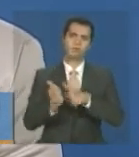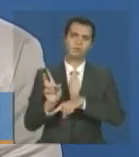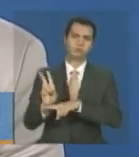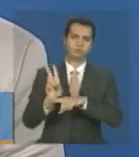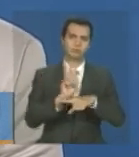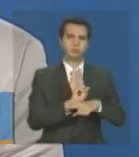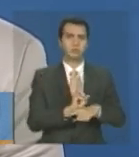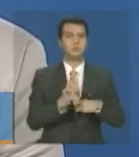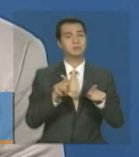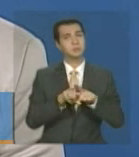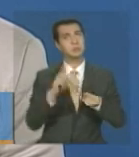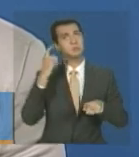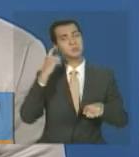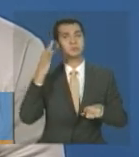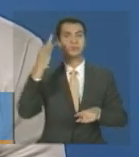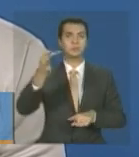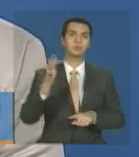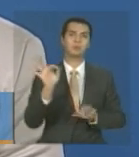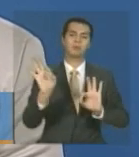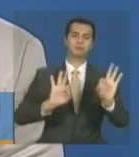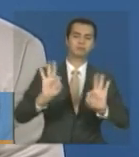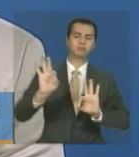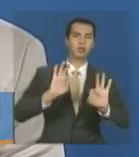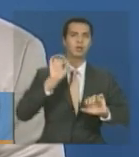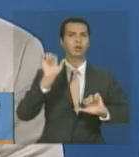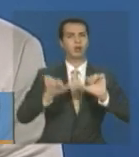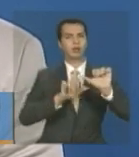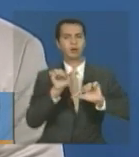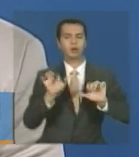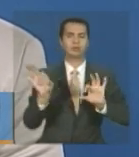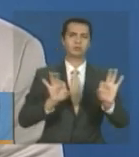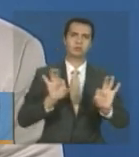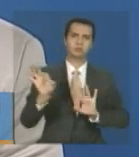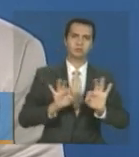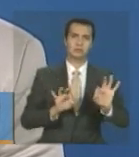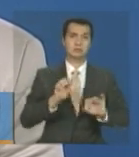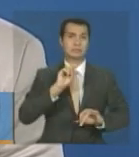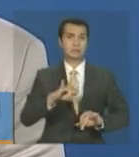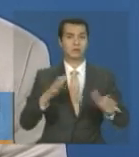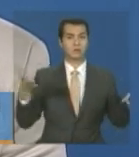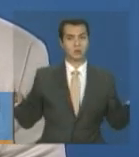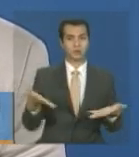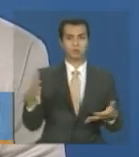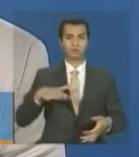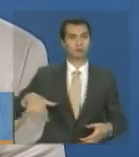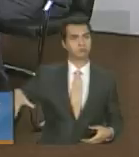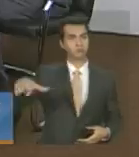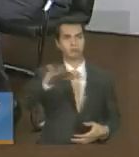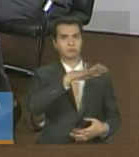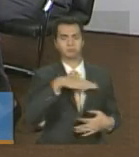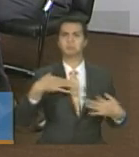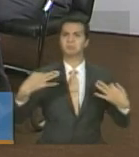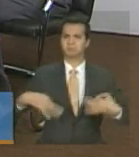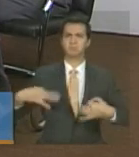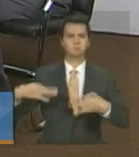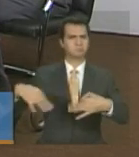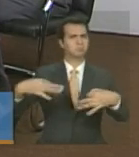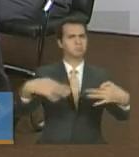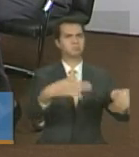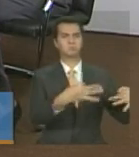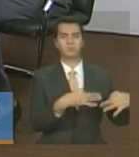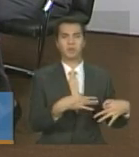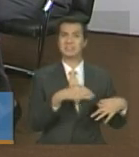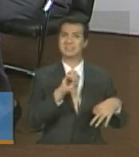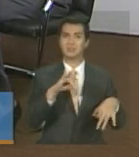eventuais reordenamentos, né? Então, se de fato o que está acontecendo na realidade está de acordo com as normativas, e se não